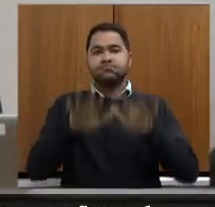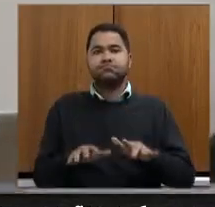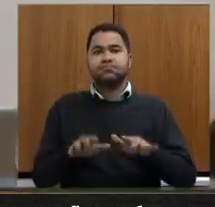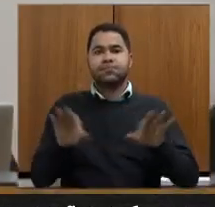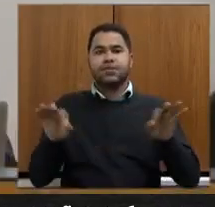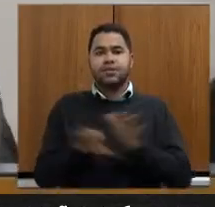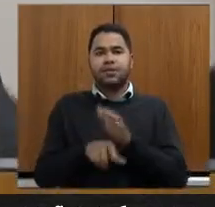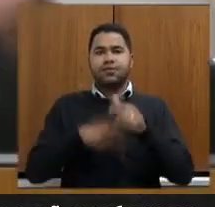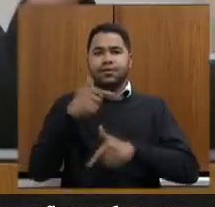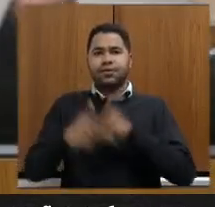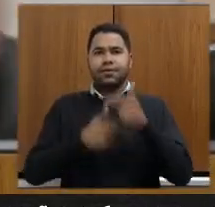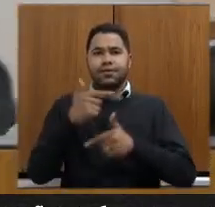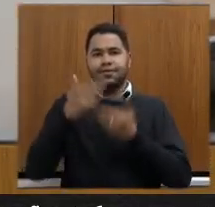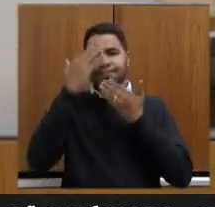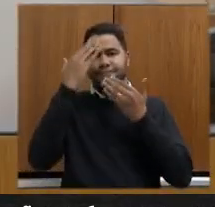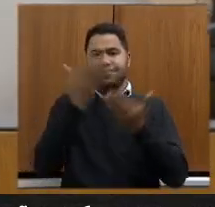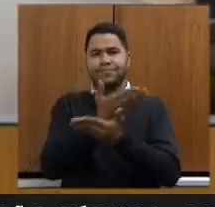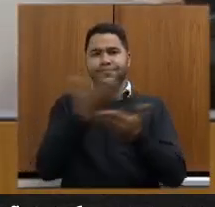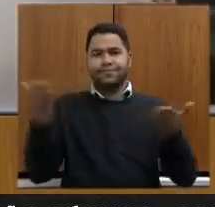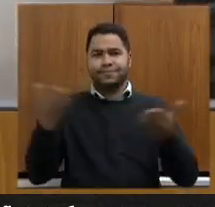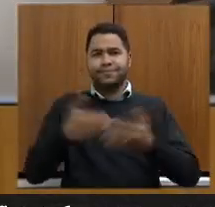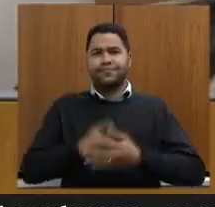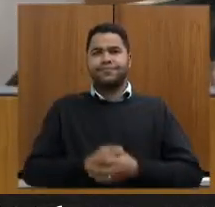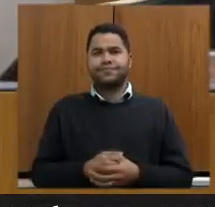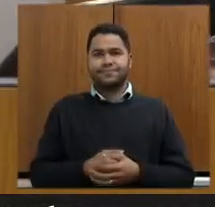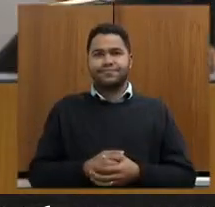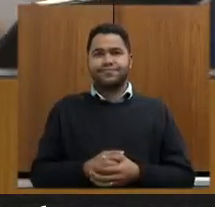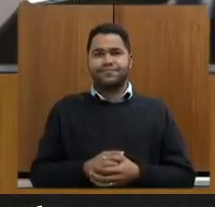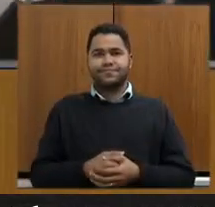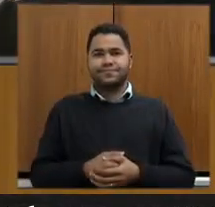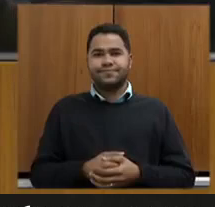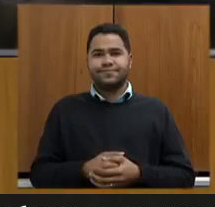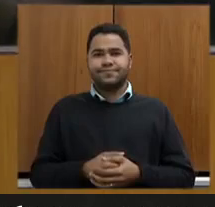e encerra os trabalhos agradecendo a todos e